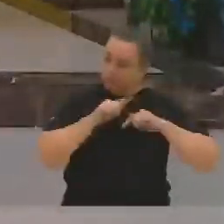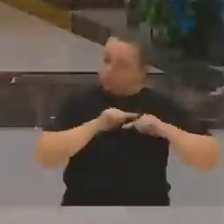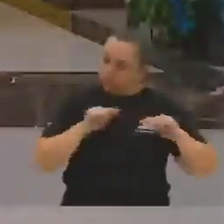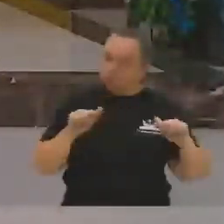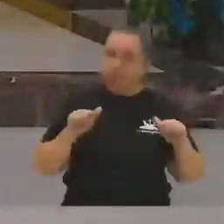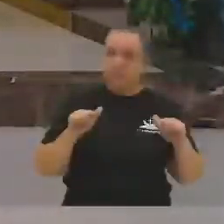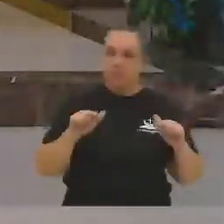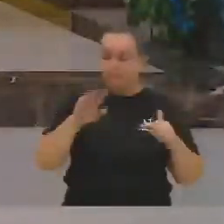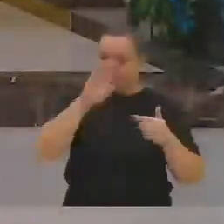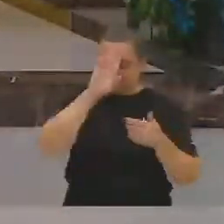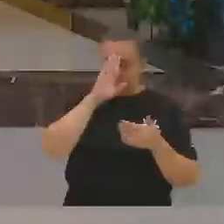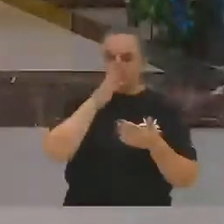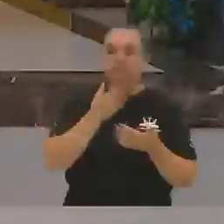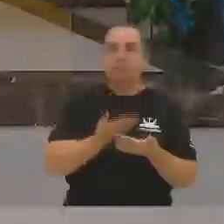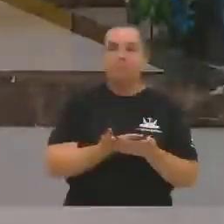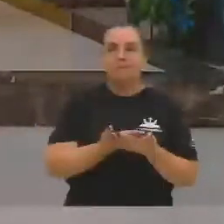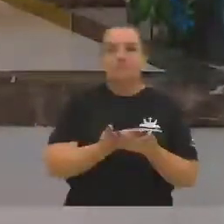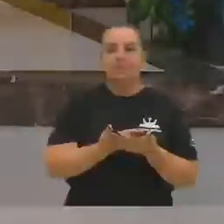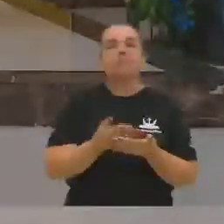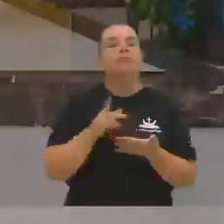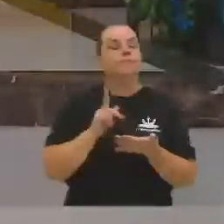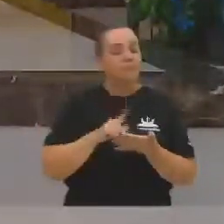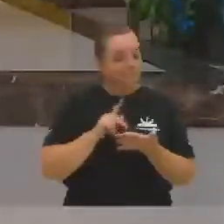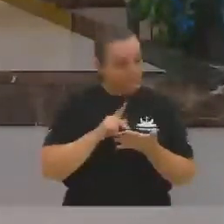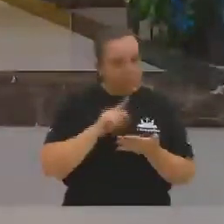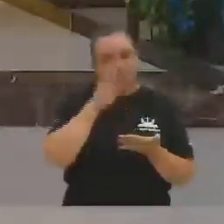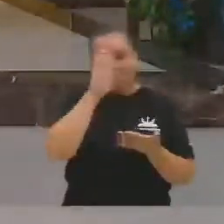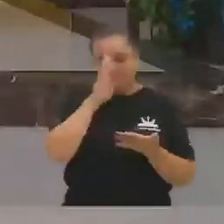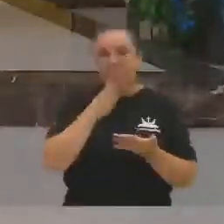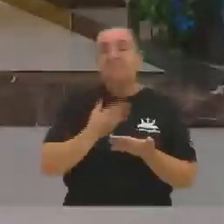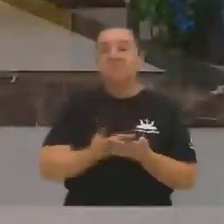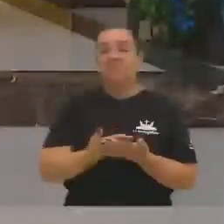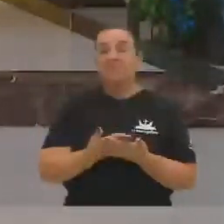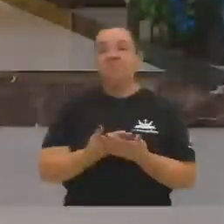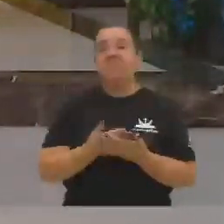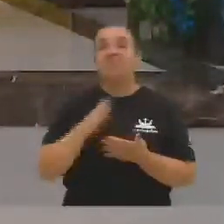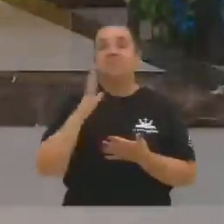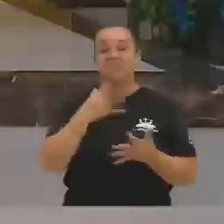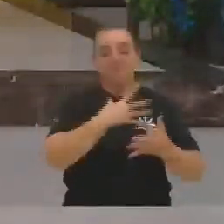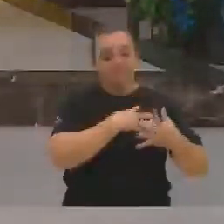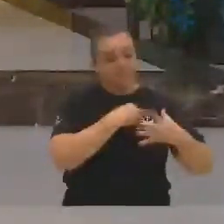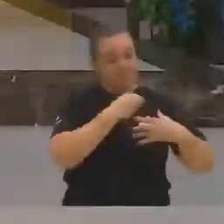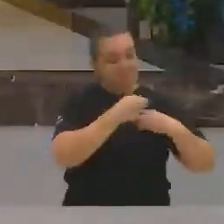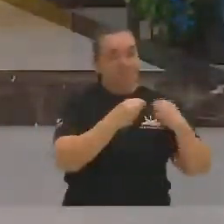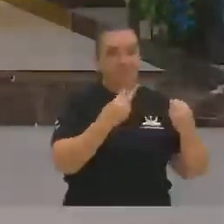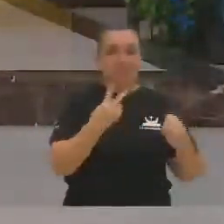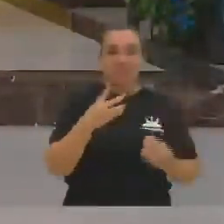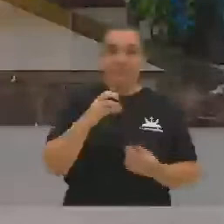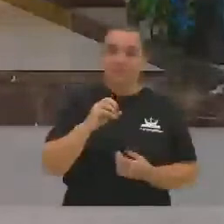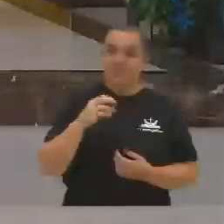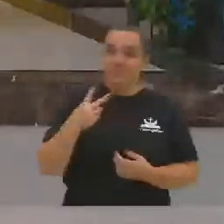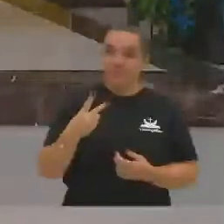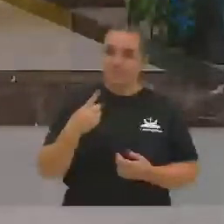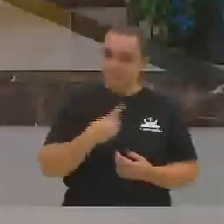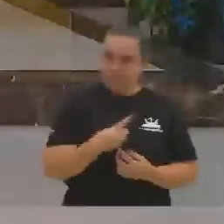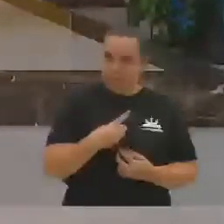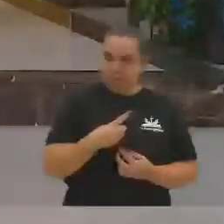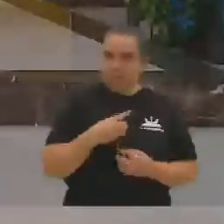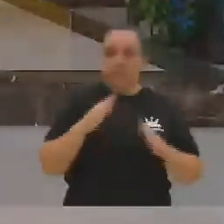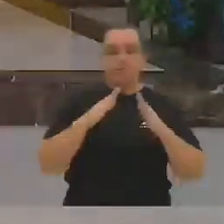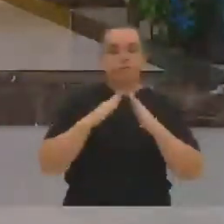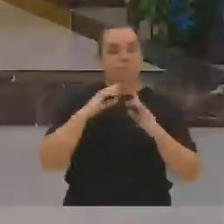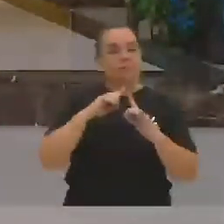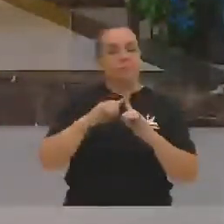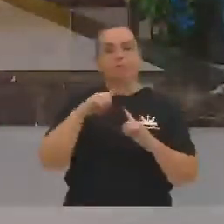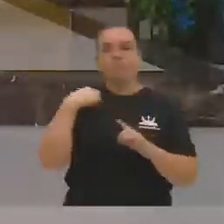e cremos. Ah, gente, cremos que a geração 2021, na igreja